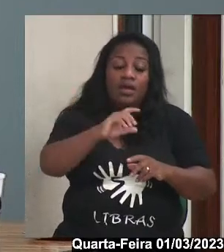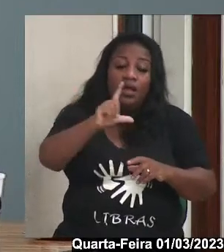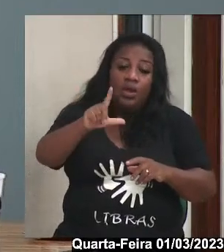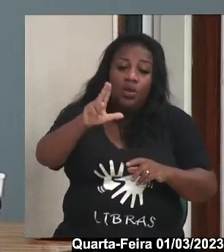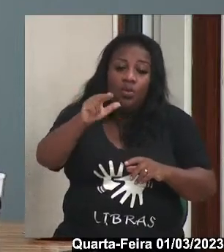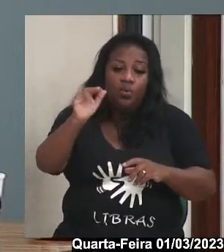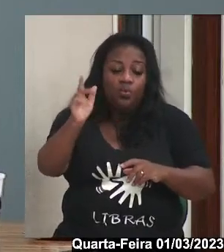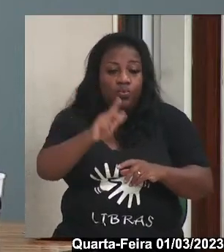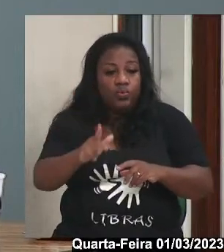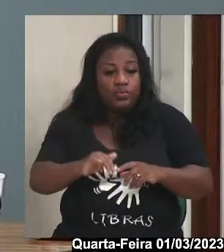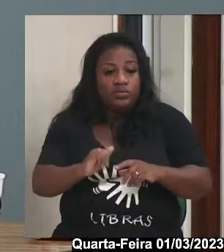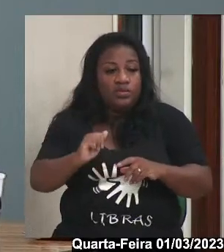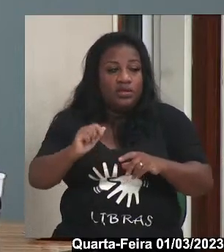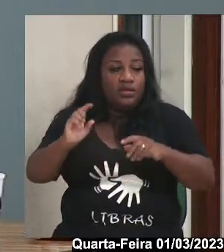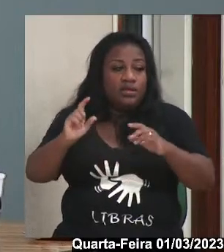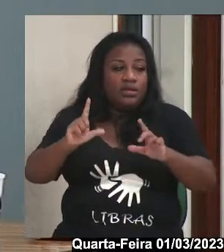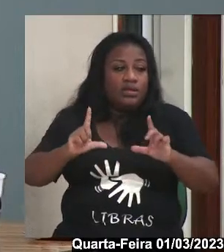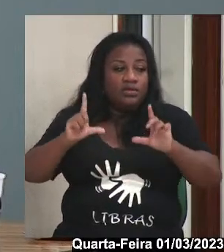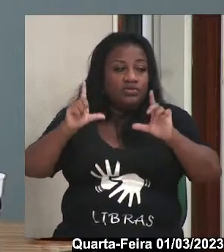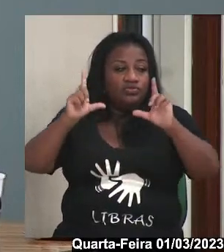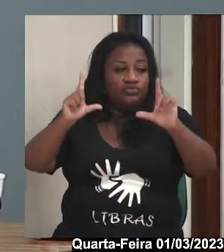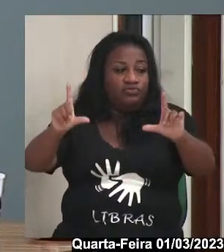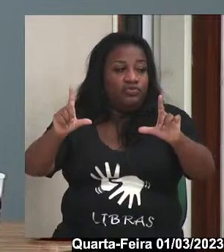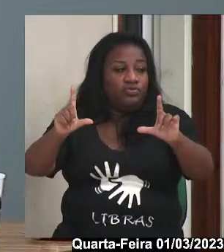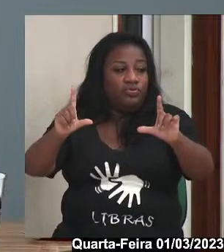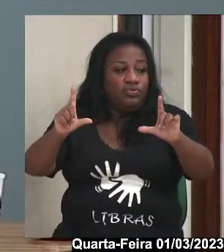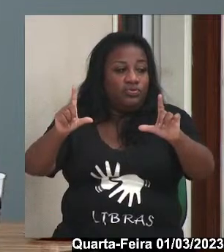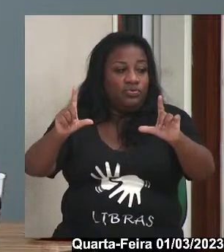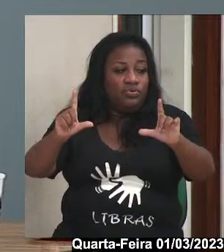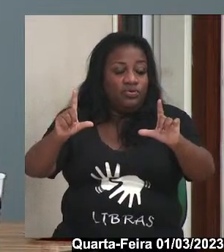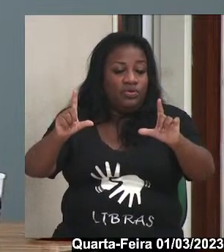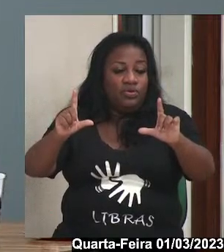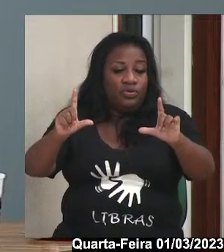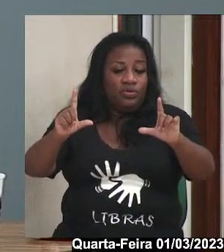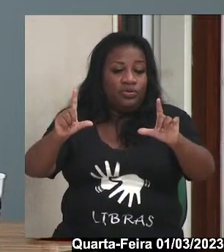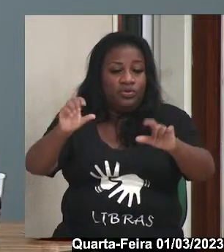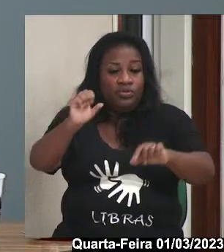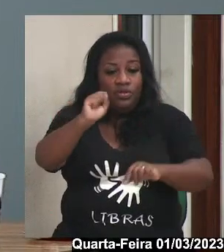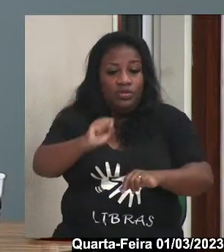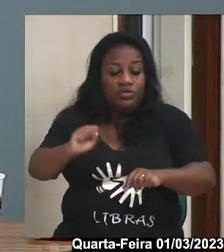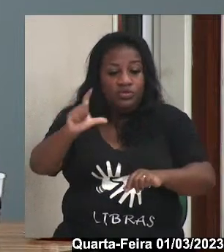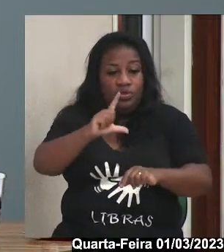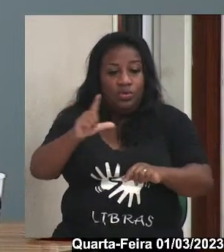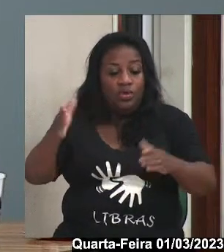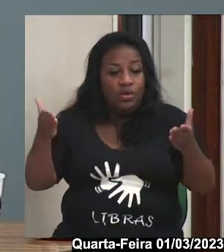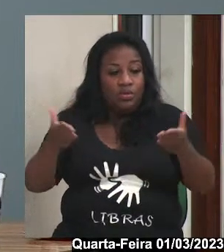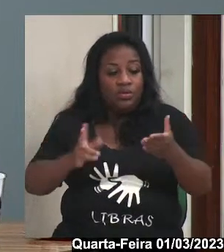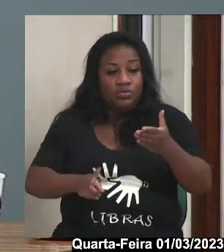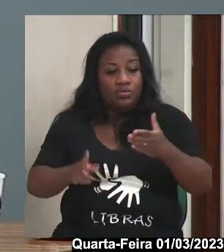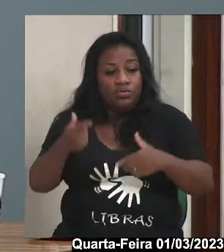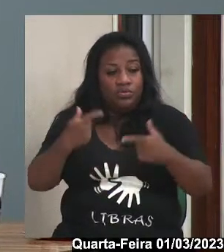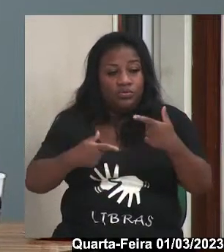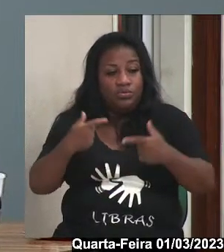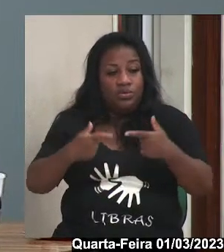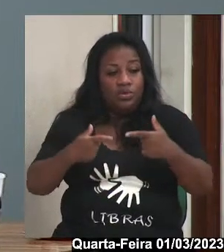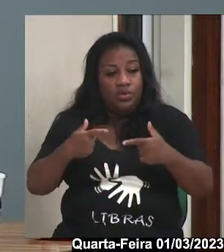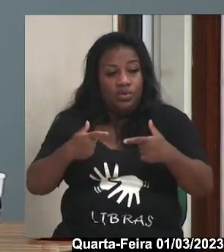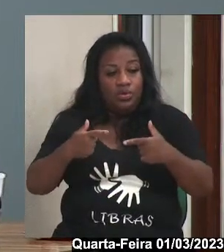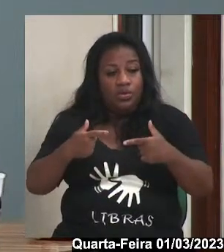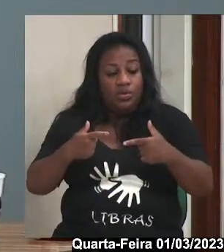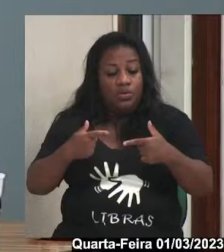vereadores para conceder o título de cidadão imbuense a Sol, da garagem da Sol. O projeto segue em discussão.